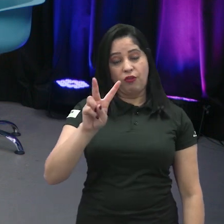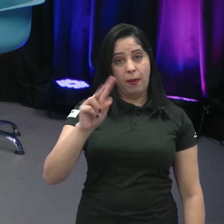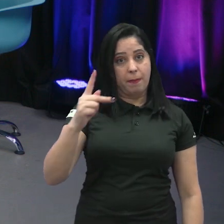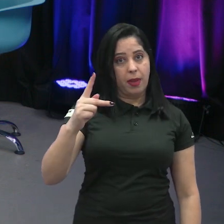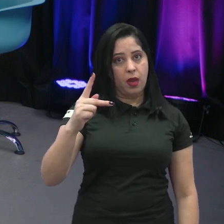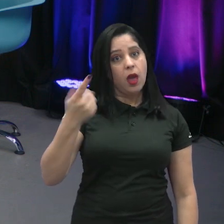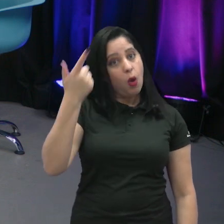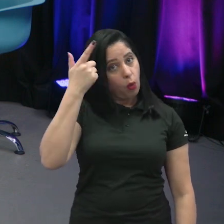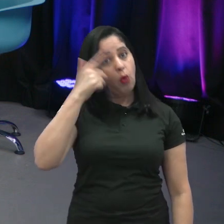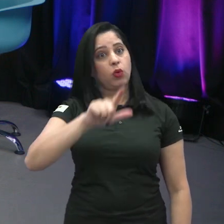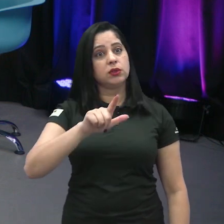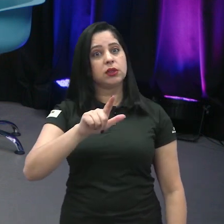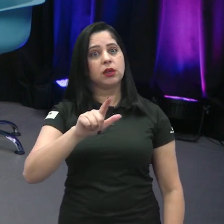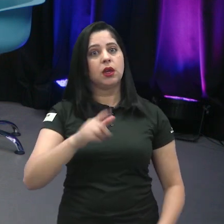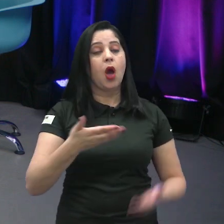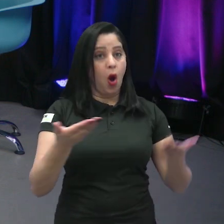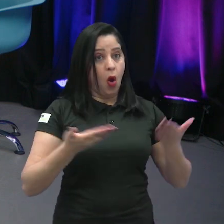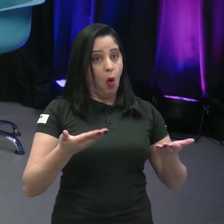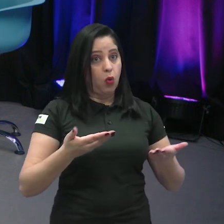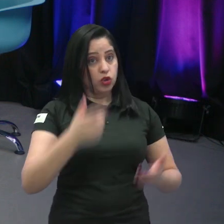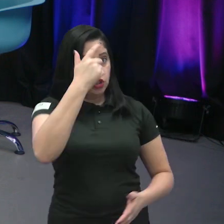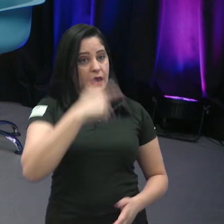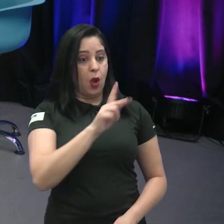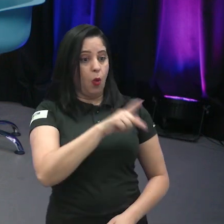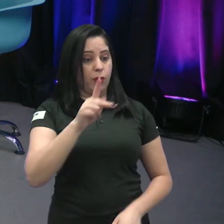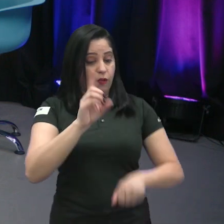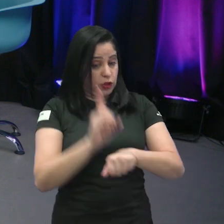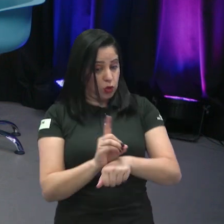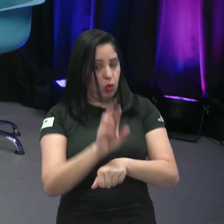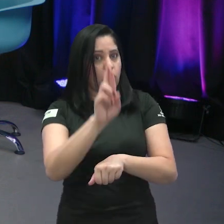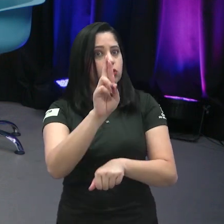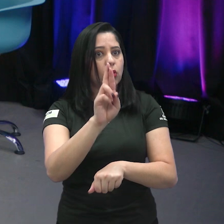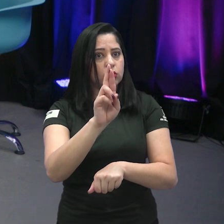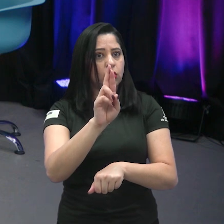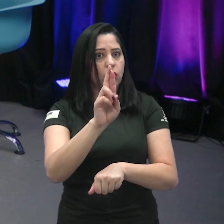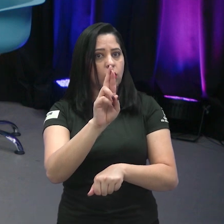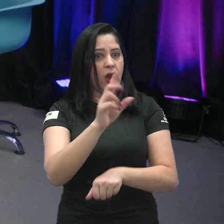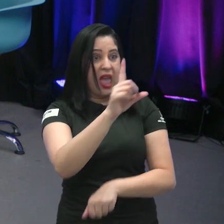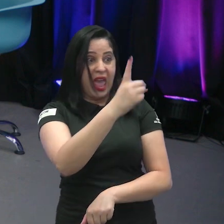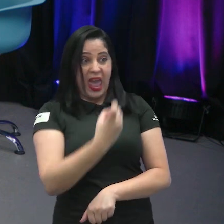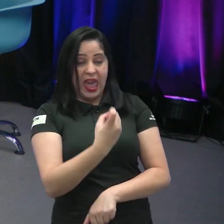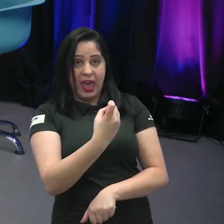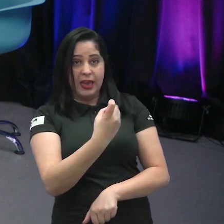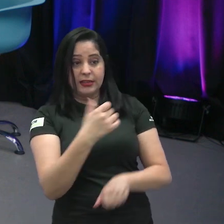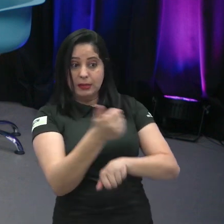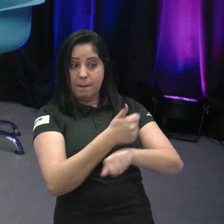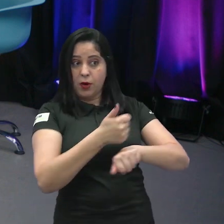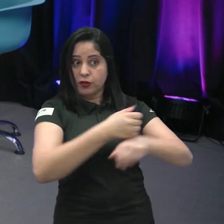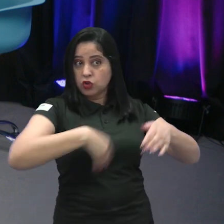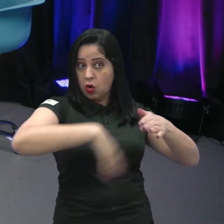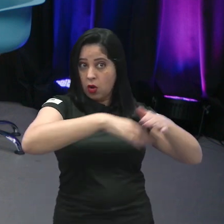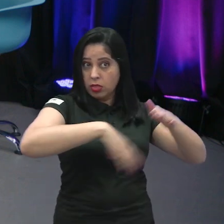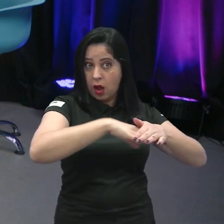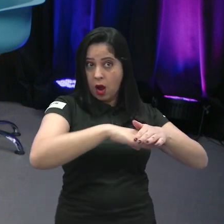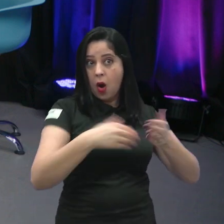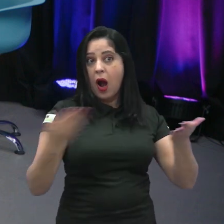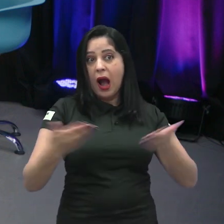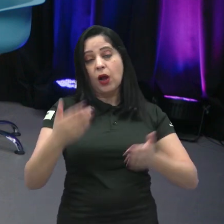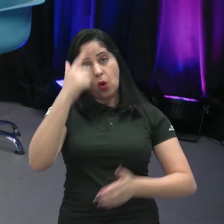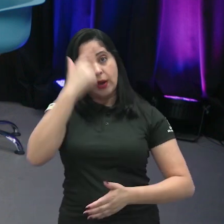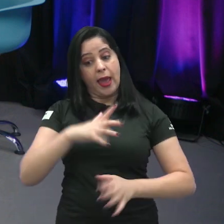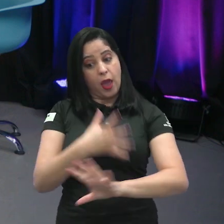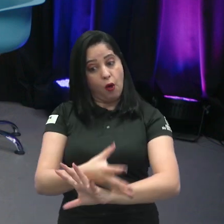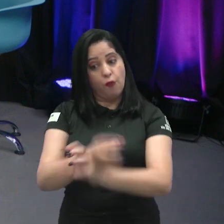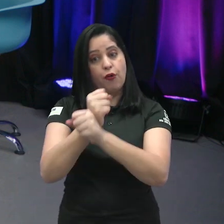eu consegui muito do que eu pretendia. Hoje eu sou um professor doutor. Um ex-jogador, eu sou professor doutor. Eu fiz